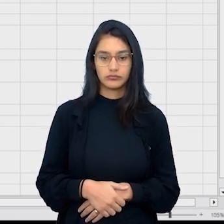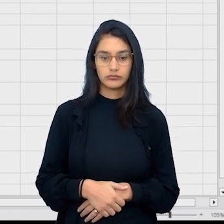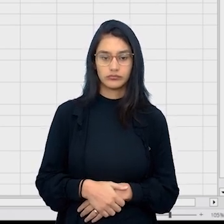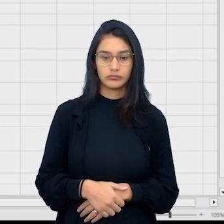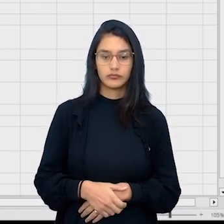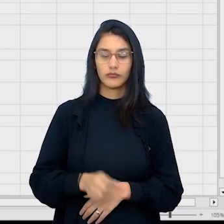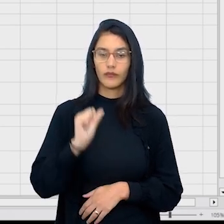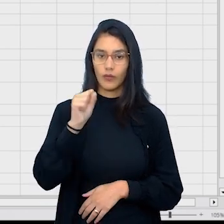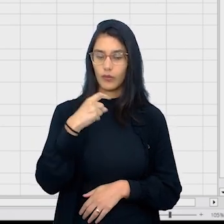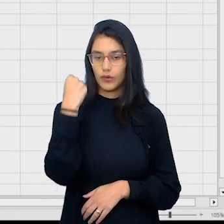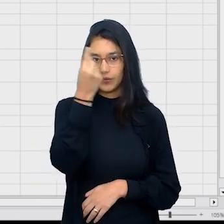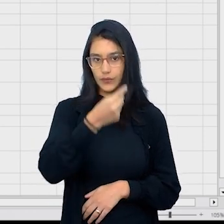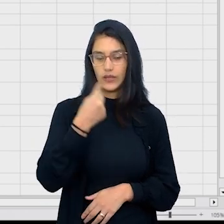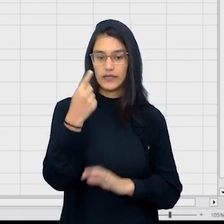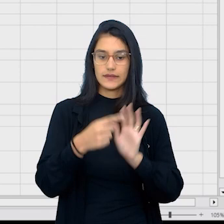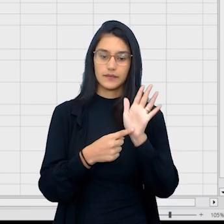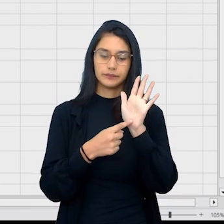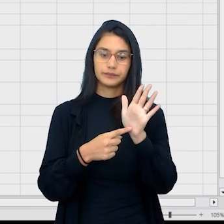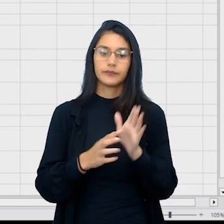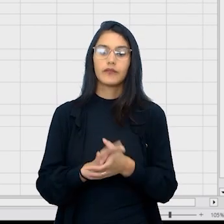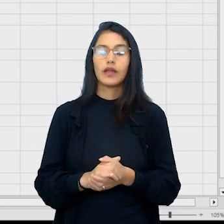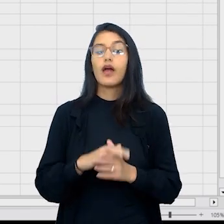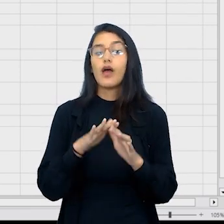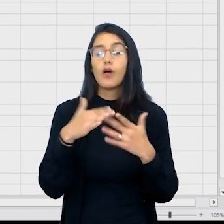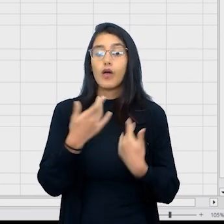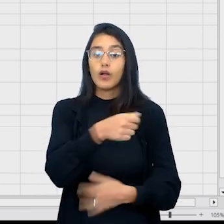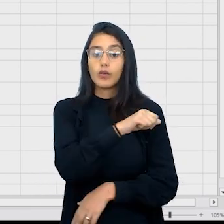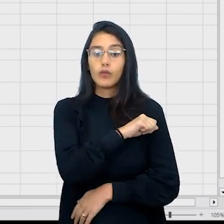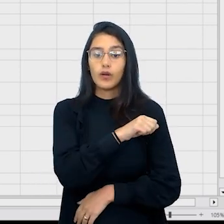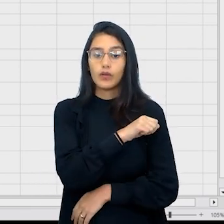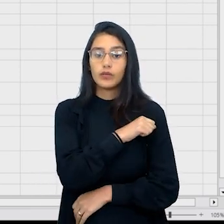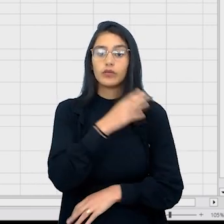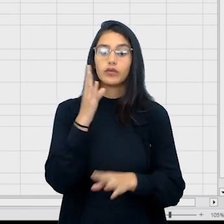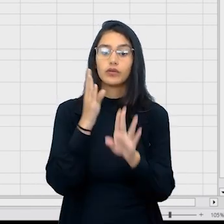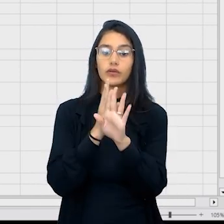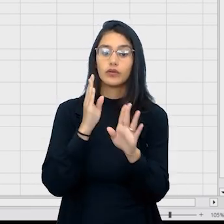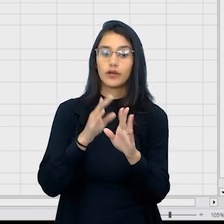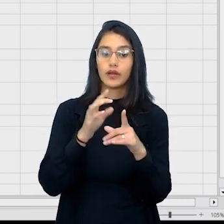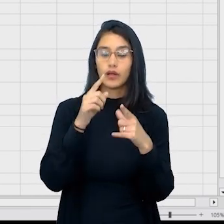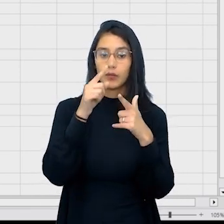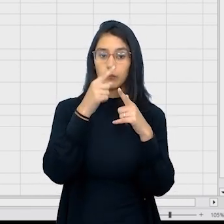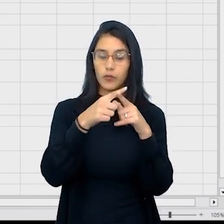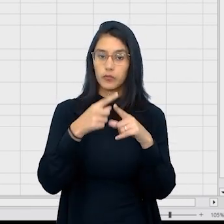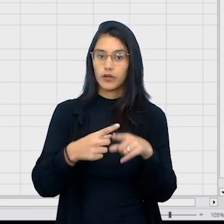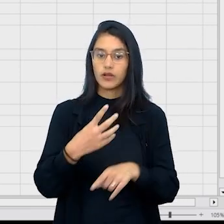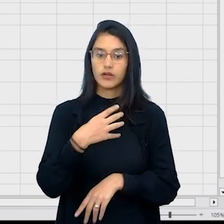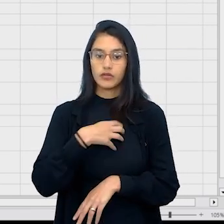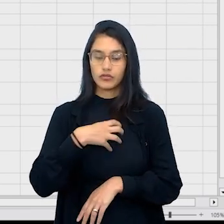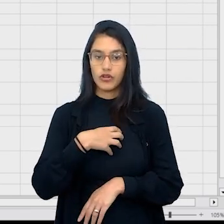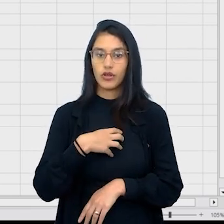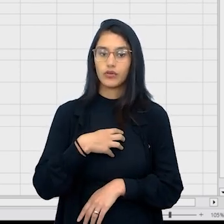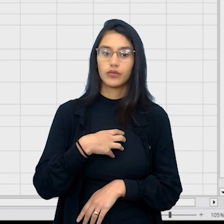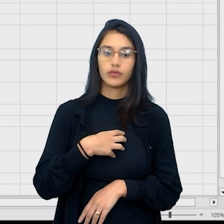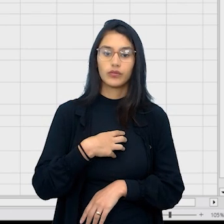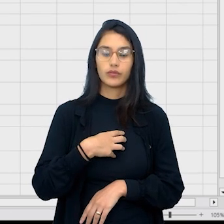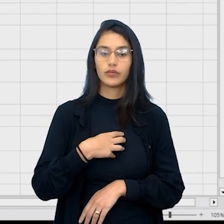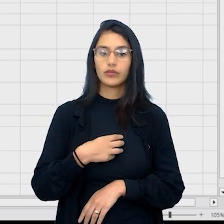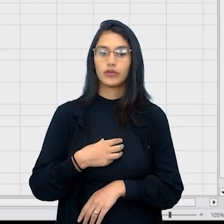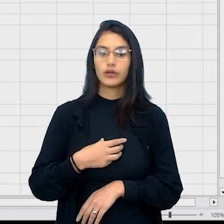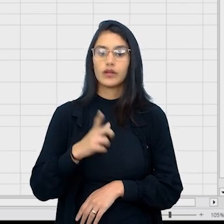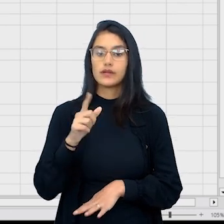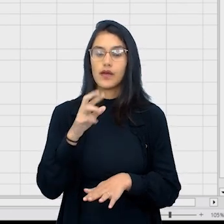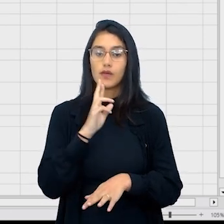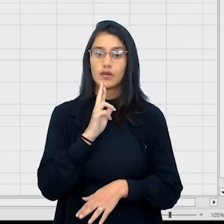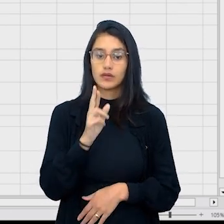E 8 aí horas. aparece 8 horas. Quando os estudantes descobrem que multiplicando assim por célula